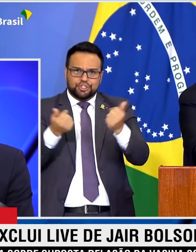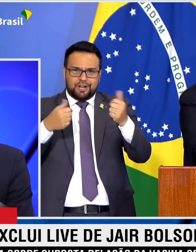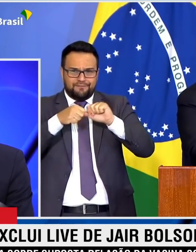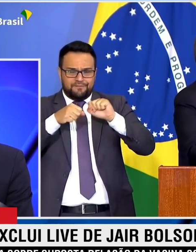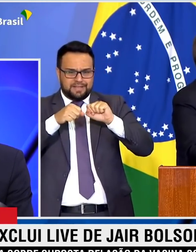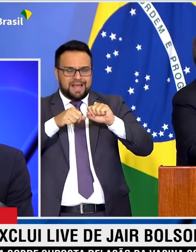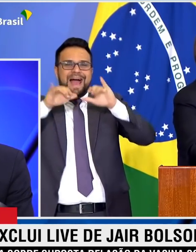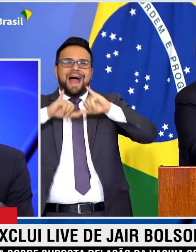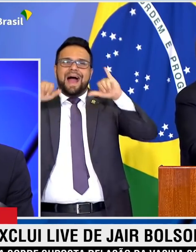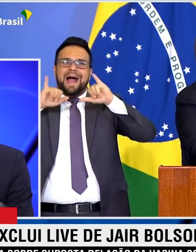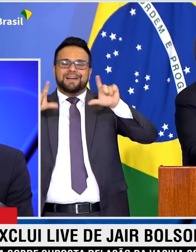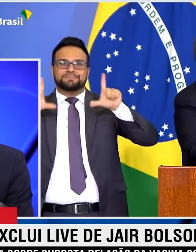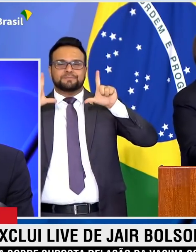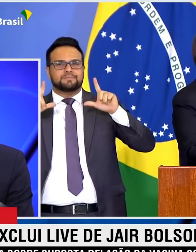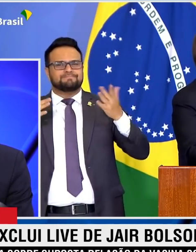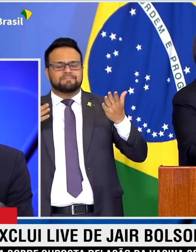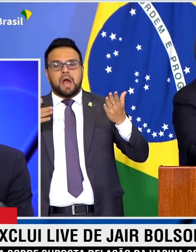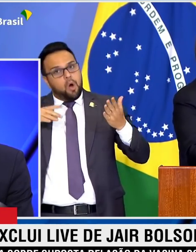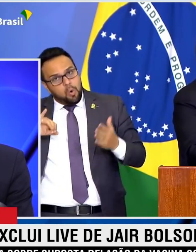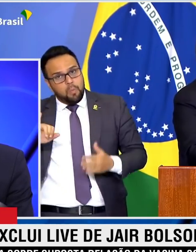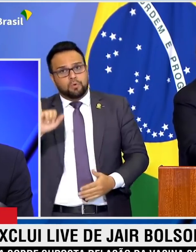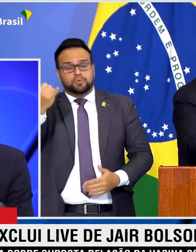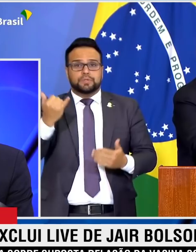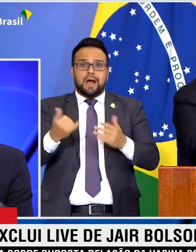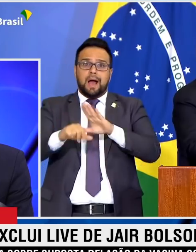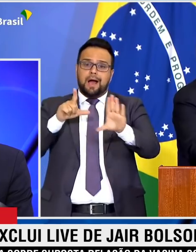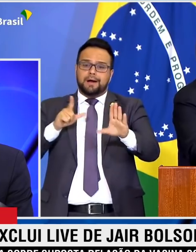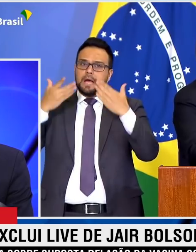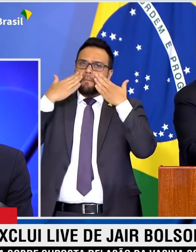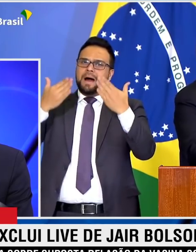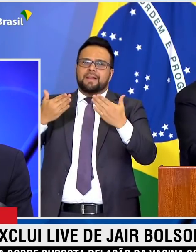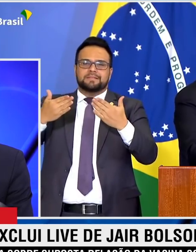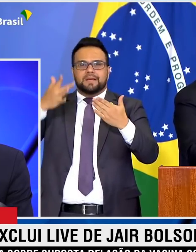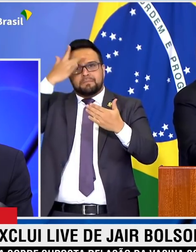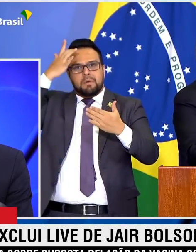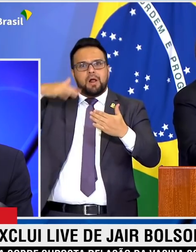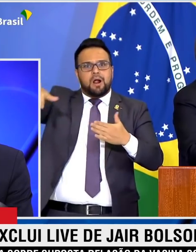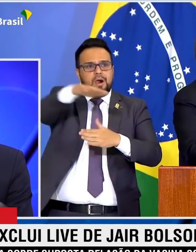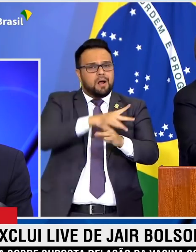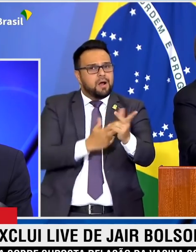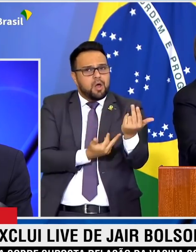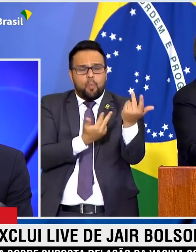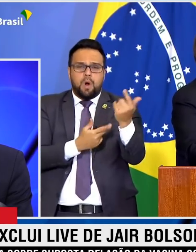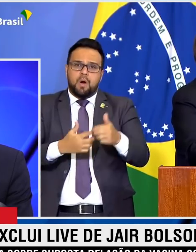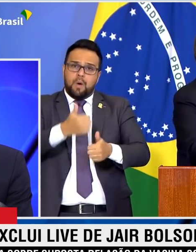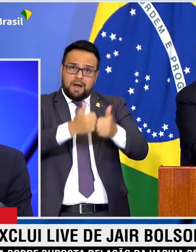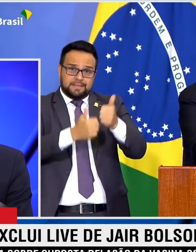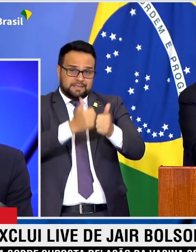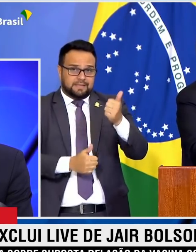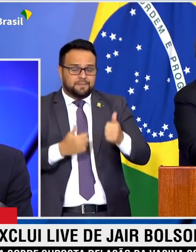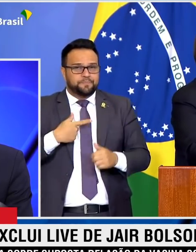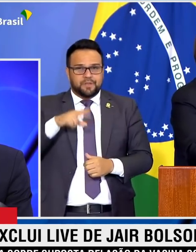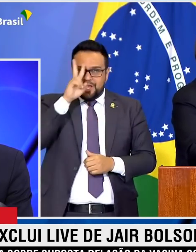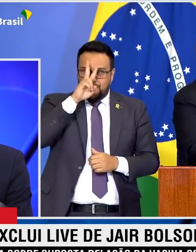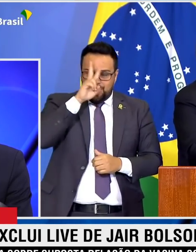o teto PEC dos precatórios é um esforço tamanho aí com vistas a 2022 também Isso está ficando explícito